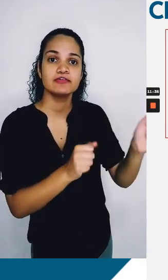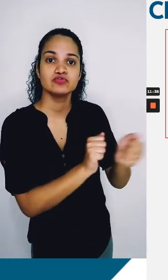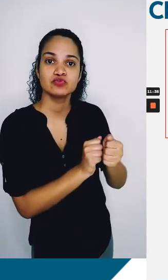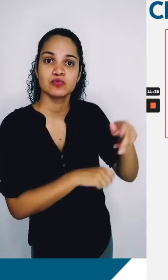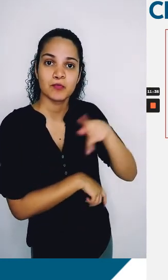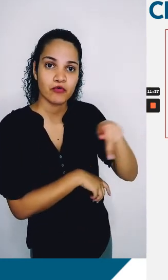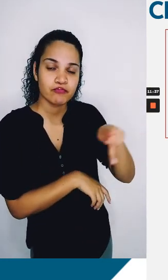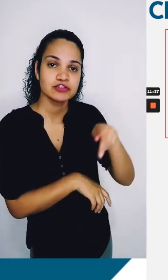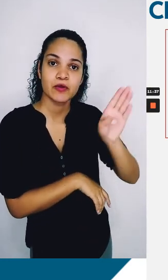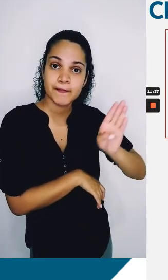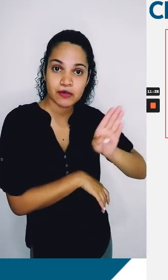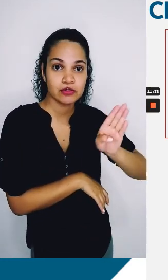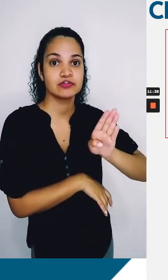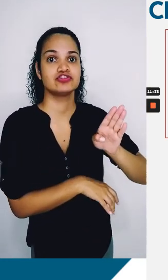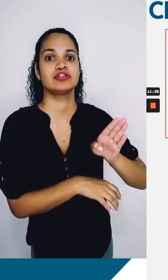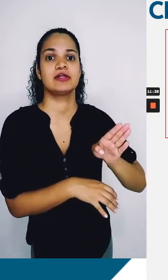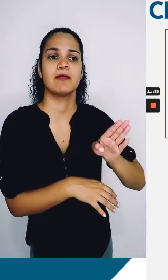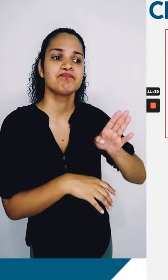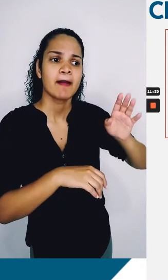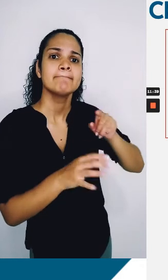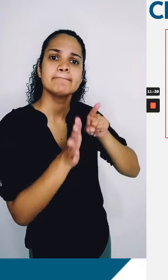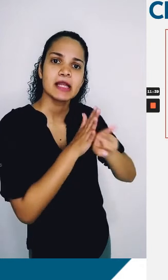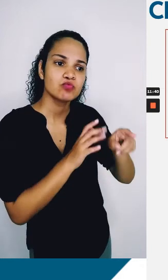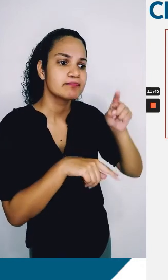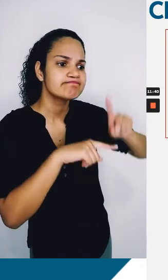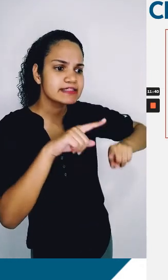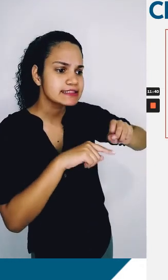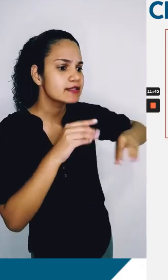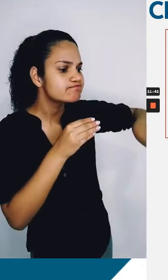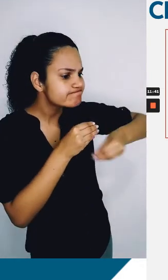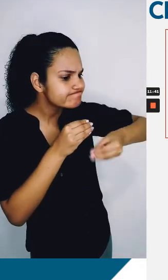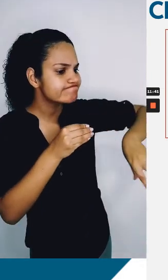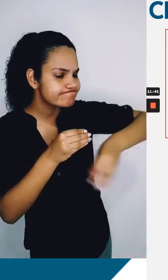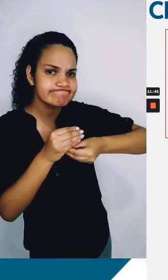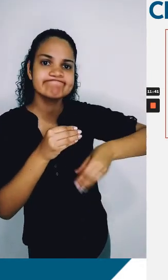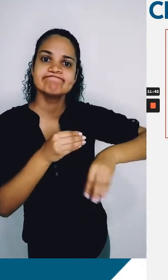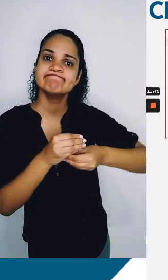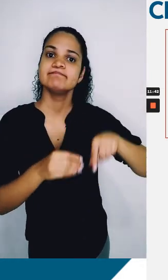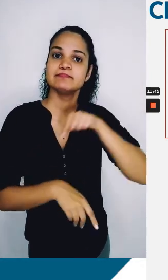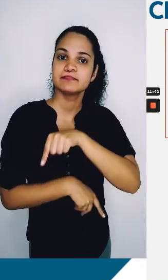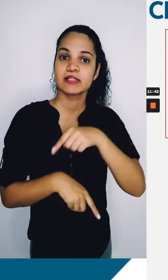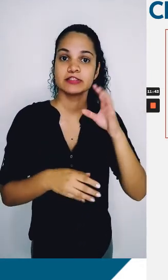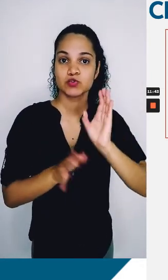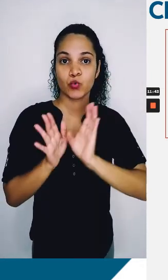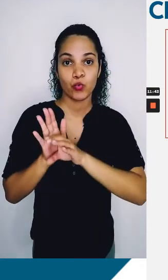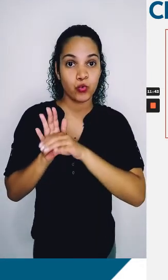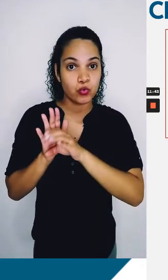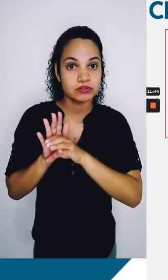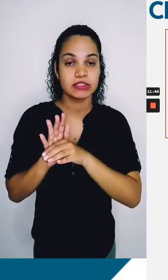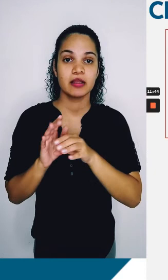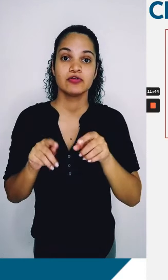a ajuda dos seus mediadores de material complementar, de exercícios vinculados a